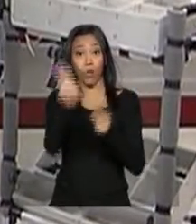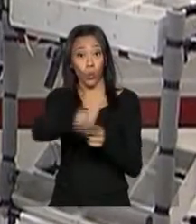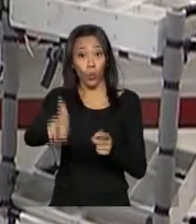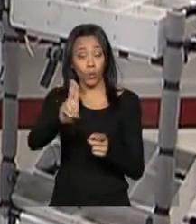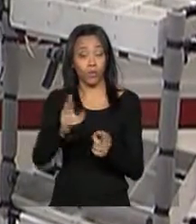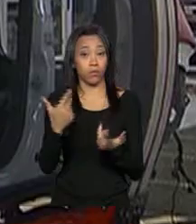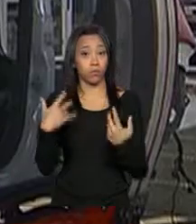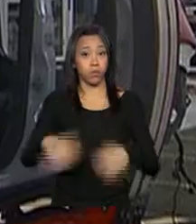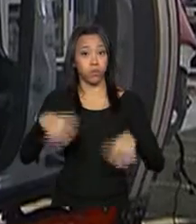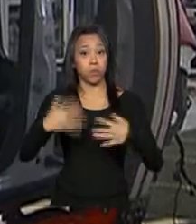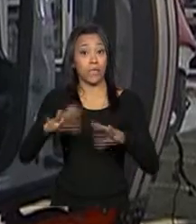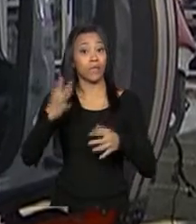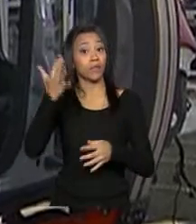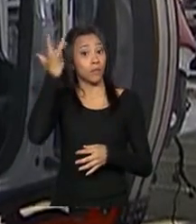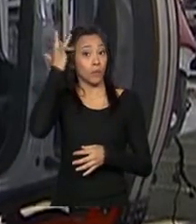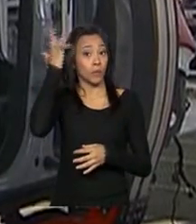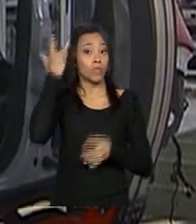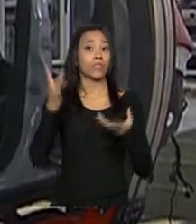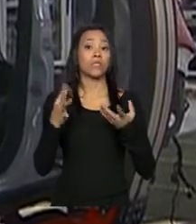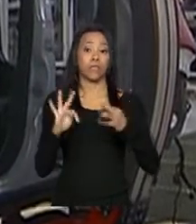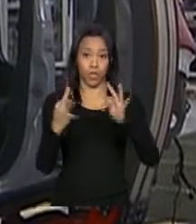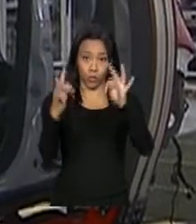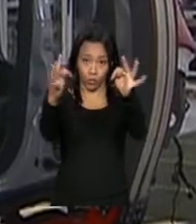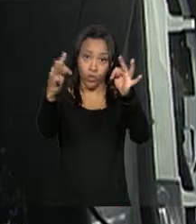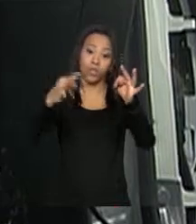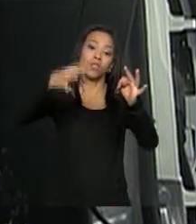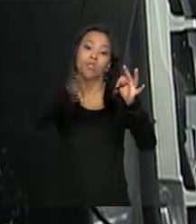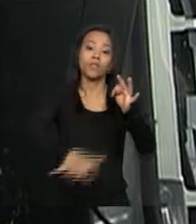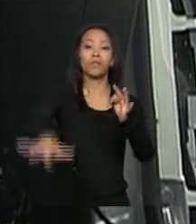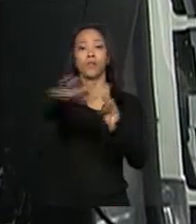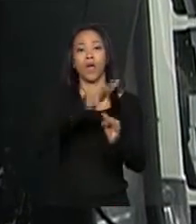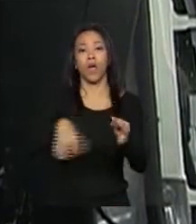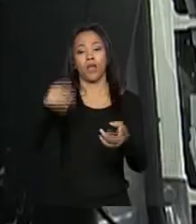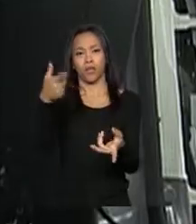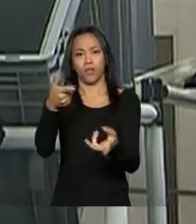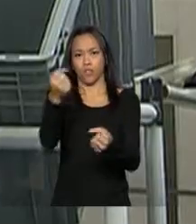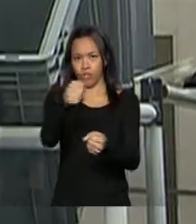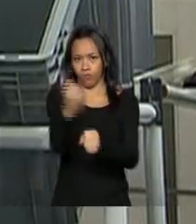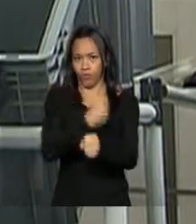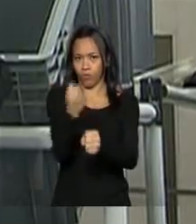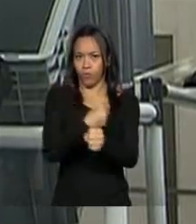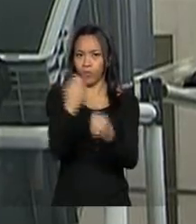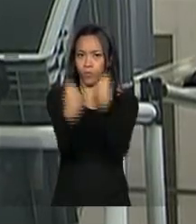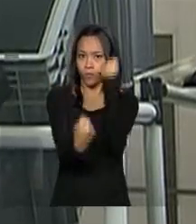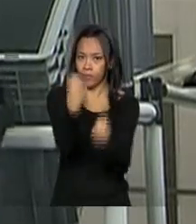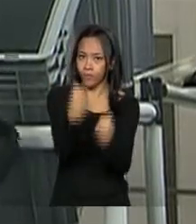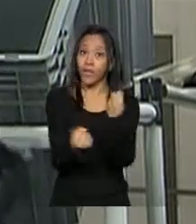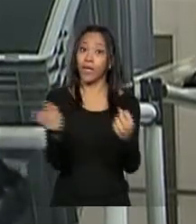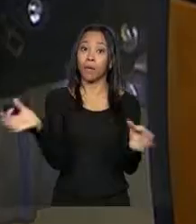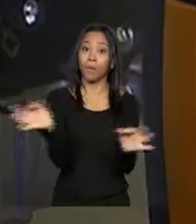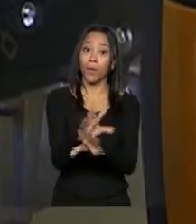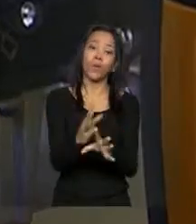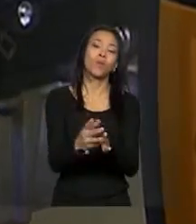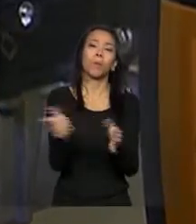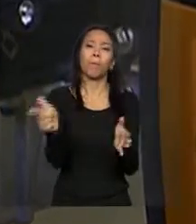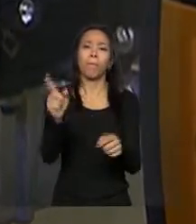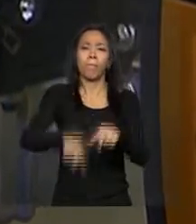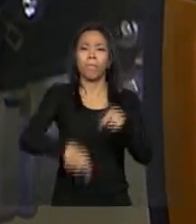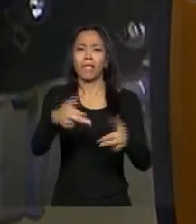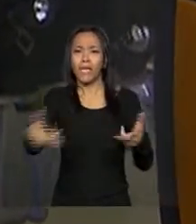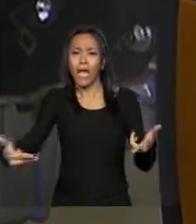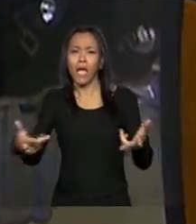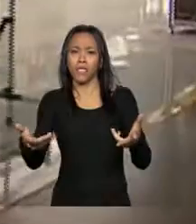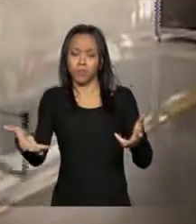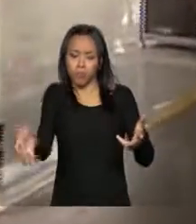tecnologia, pesquisa e conceitos inovadores de produção, como Just in Time, que é a pronta entrega de peças e equipamentos para